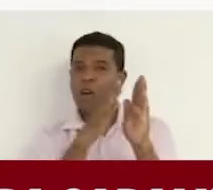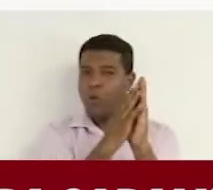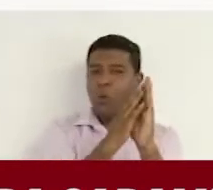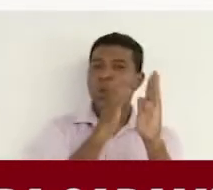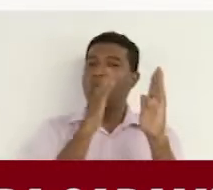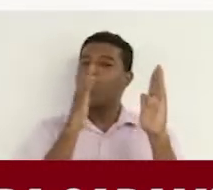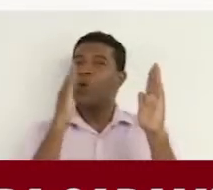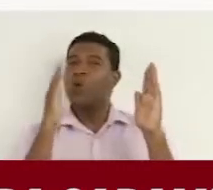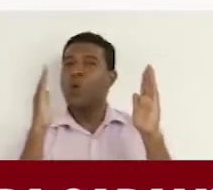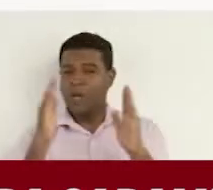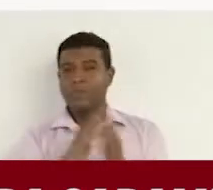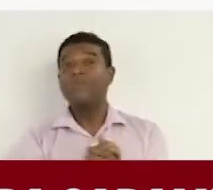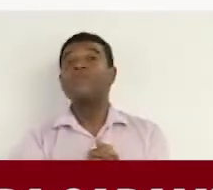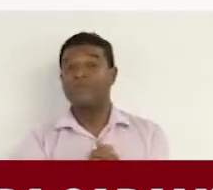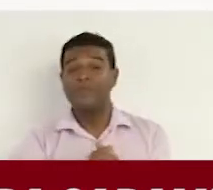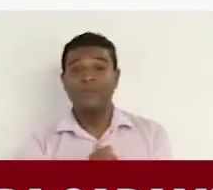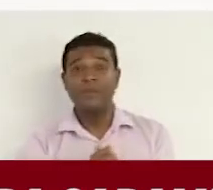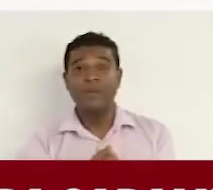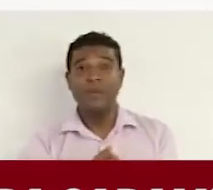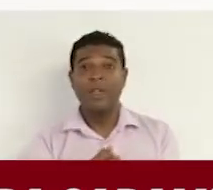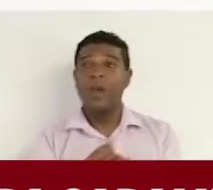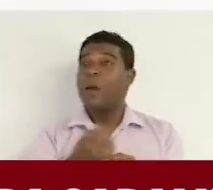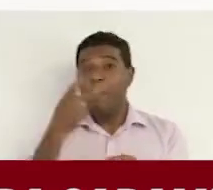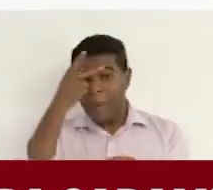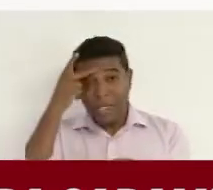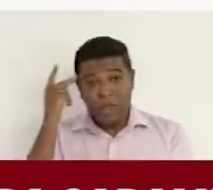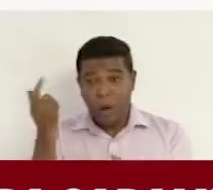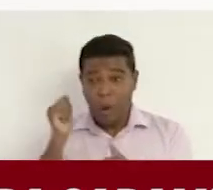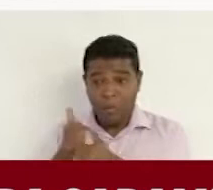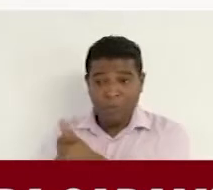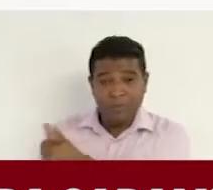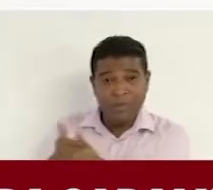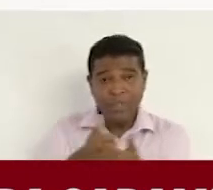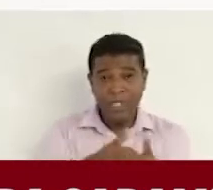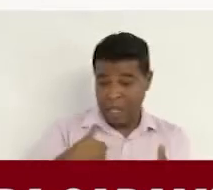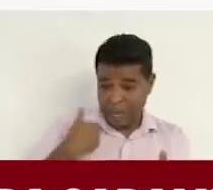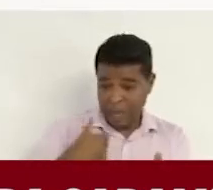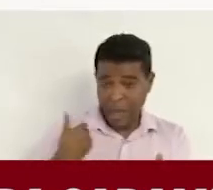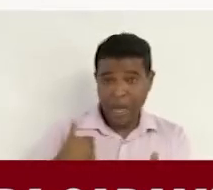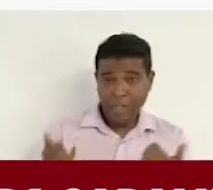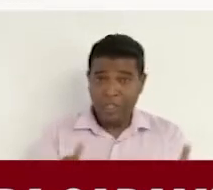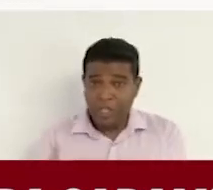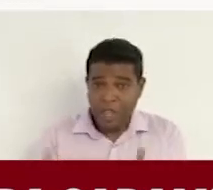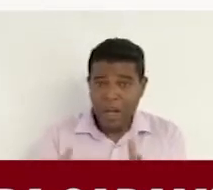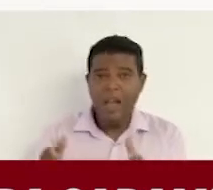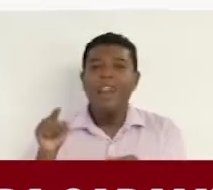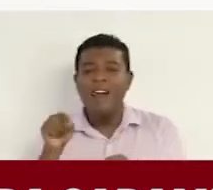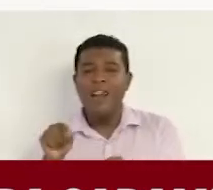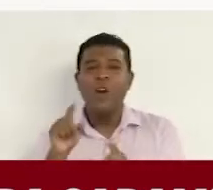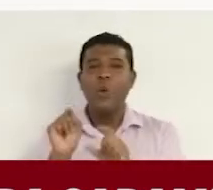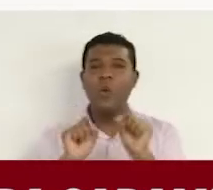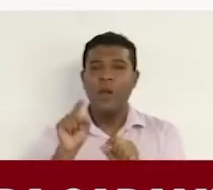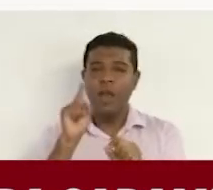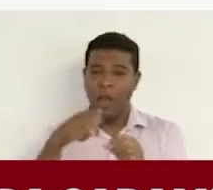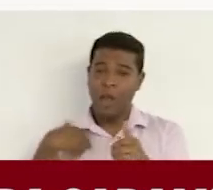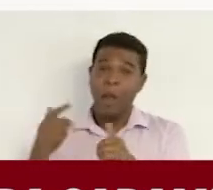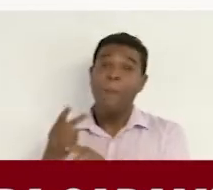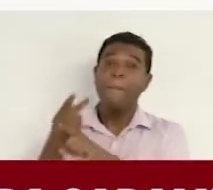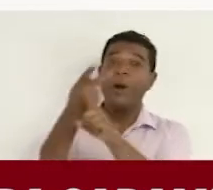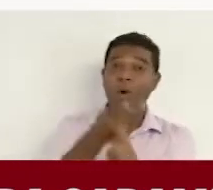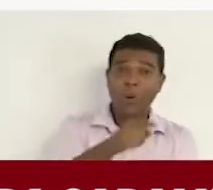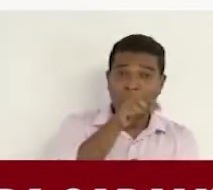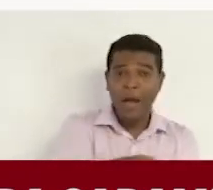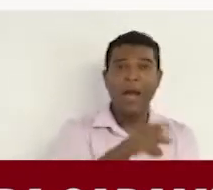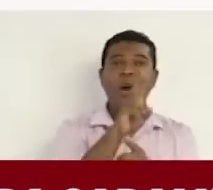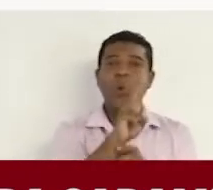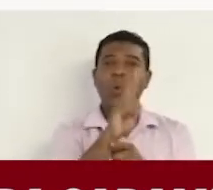para tomar a dose todas as pessoas nesta faixa etária sem exceção devem procurar a unidade